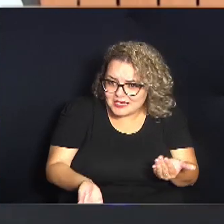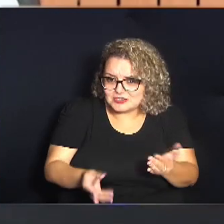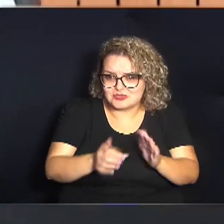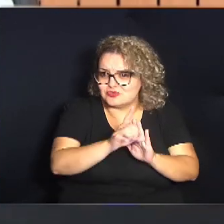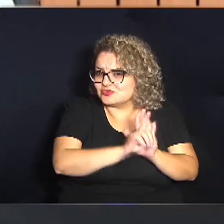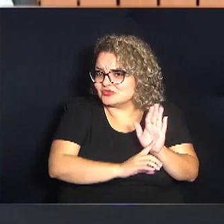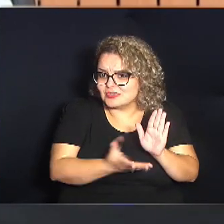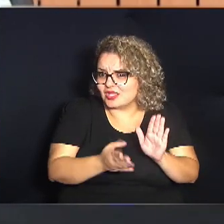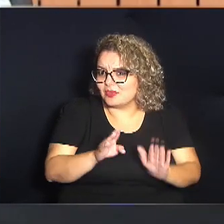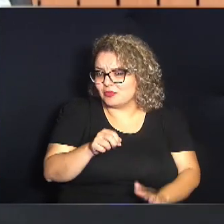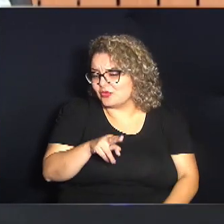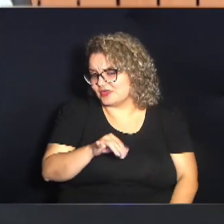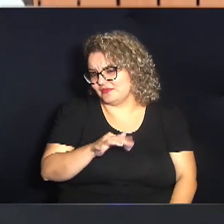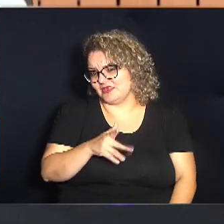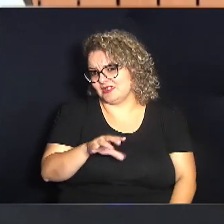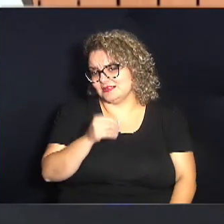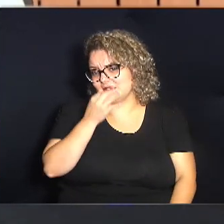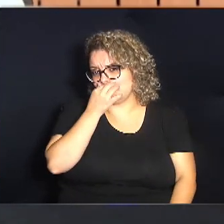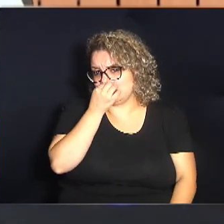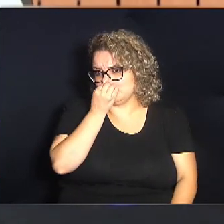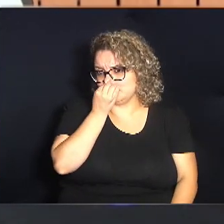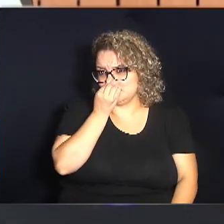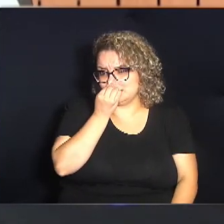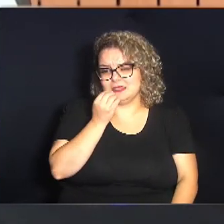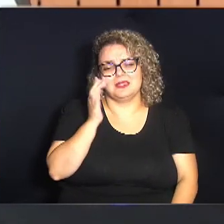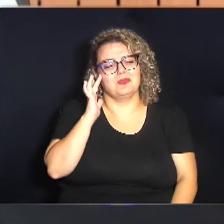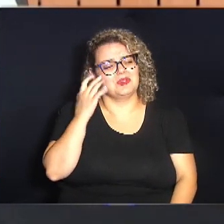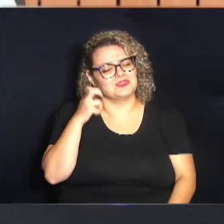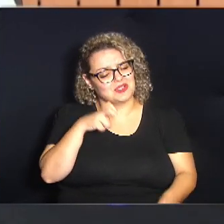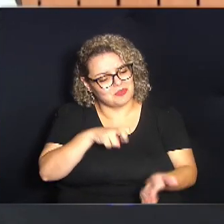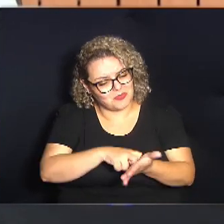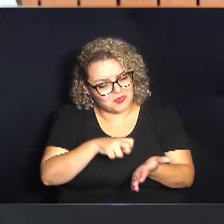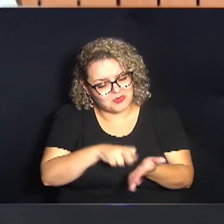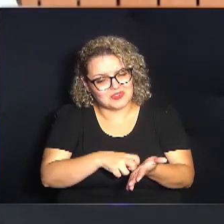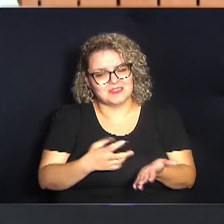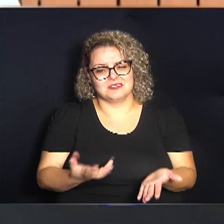à bonificação. Acho que isso é punição